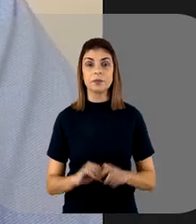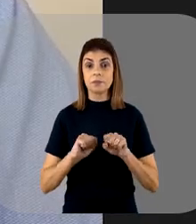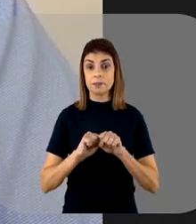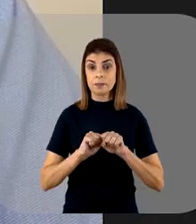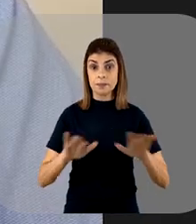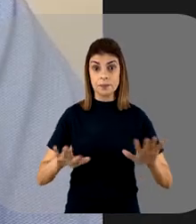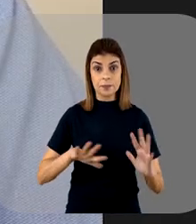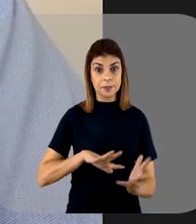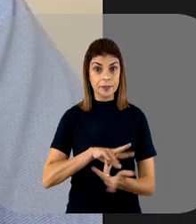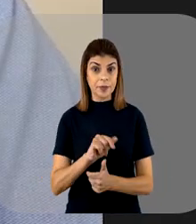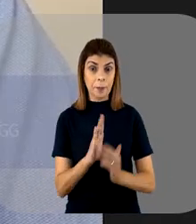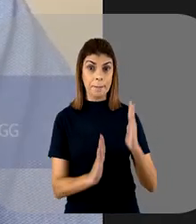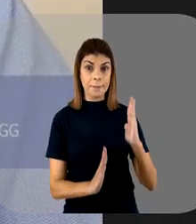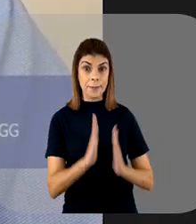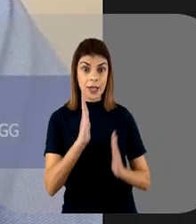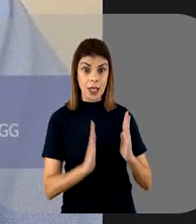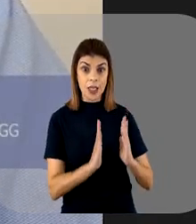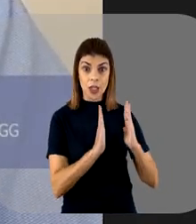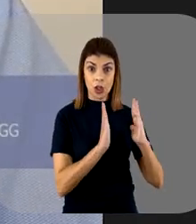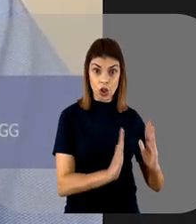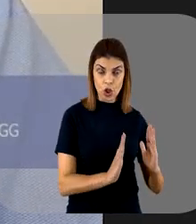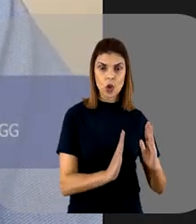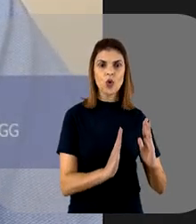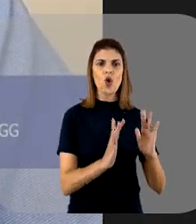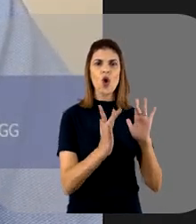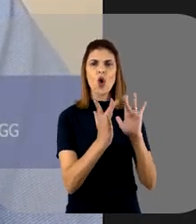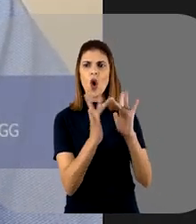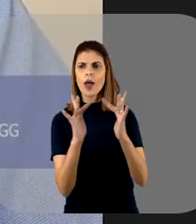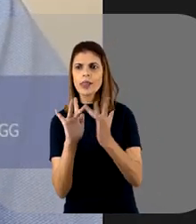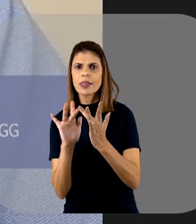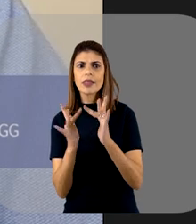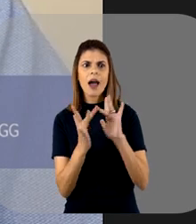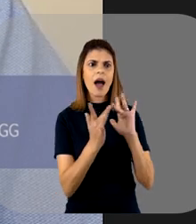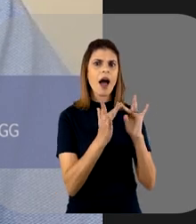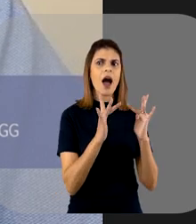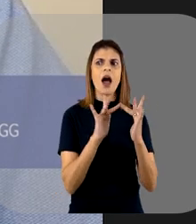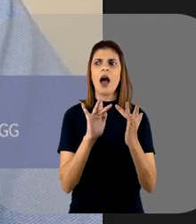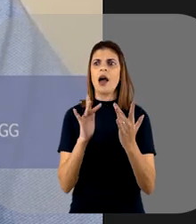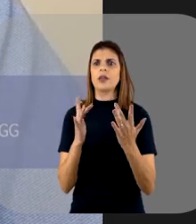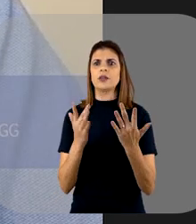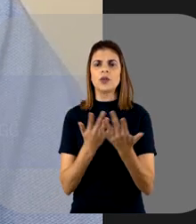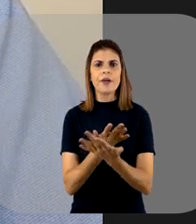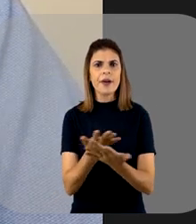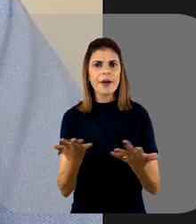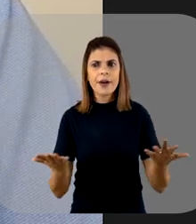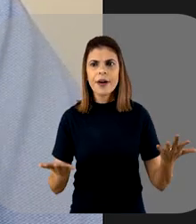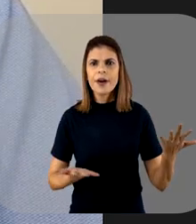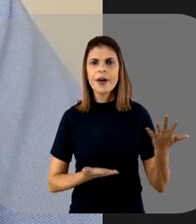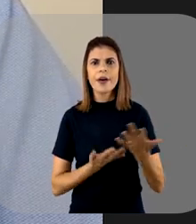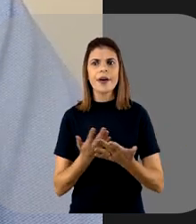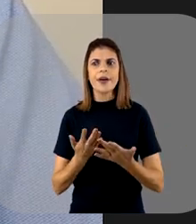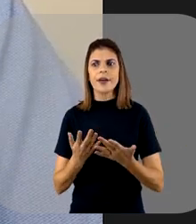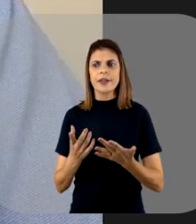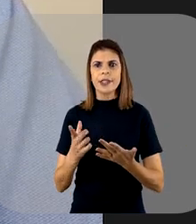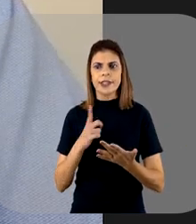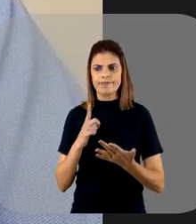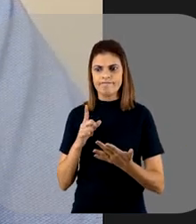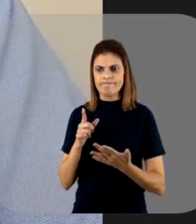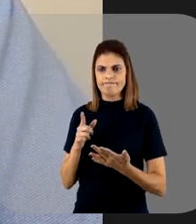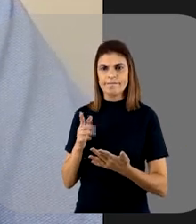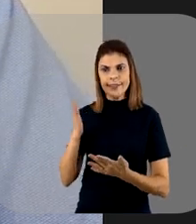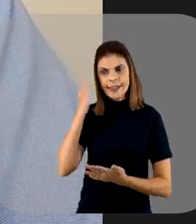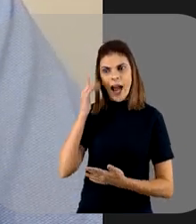nesse período de pandemia, e todo esse contato também com um